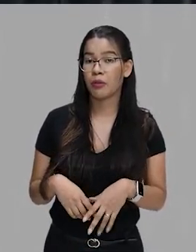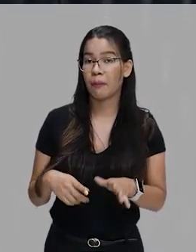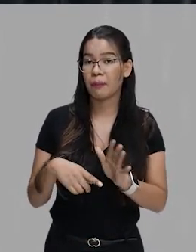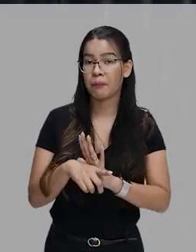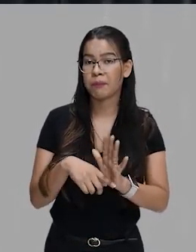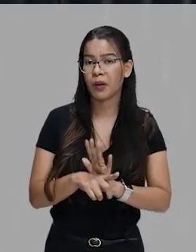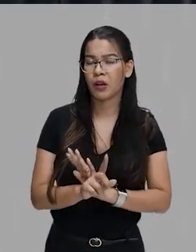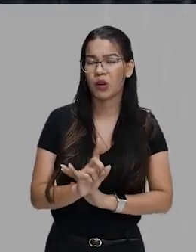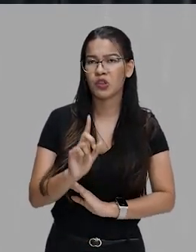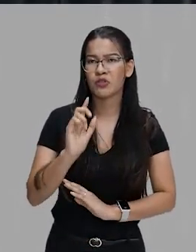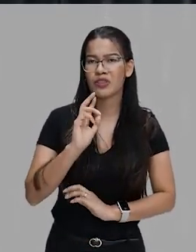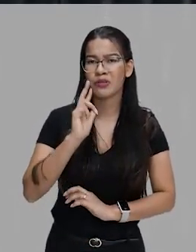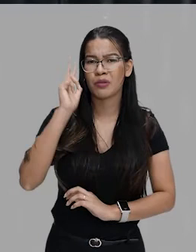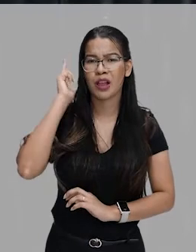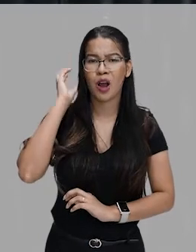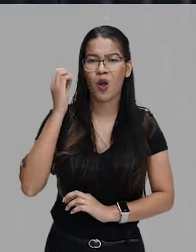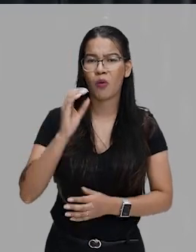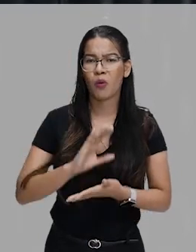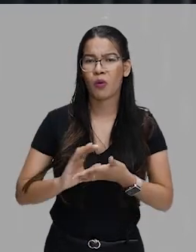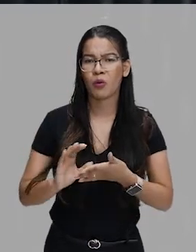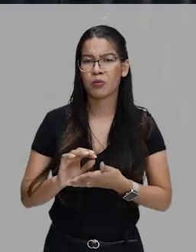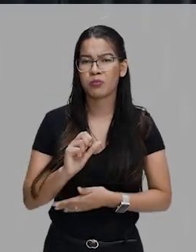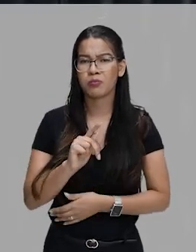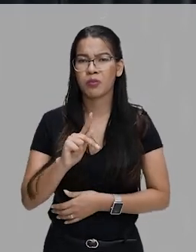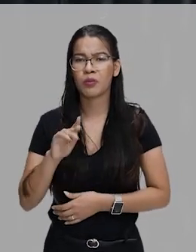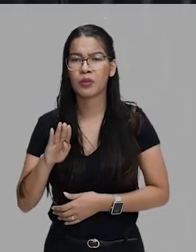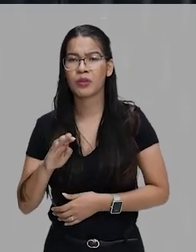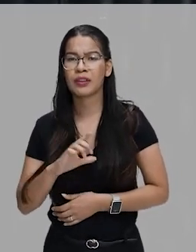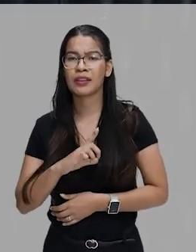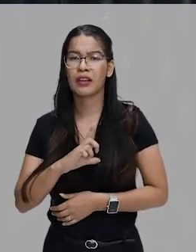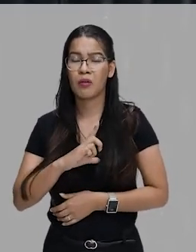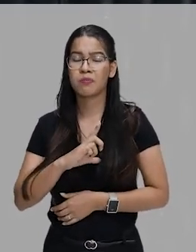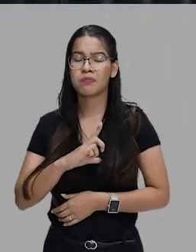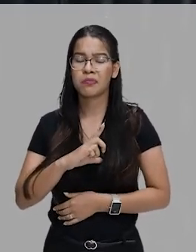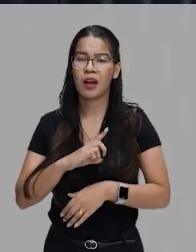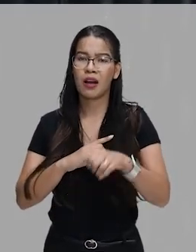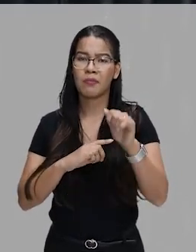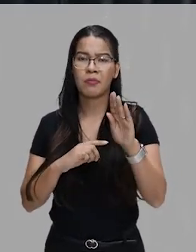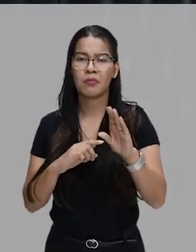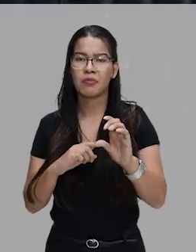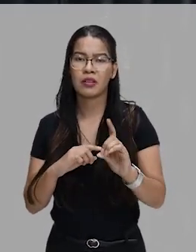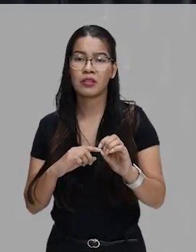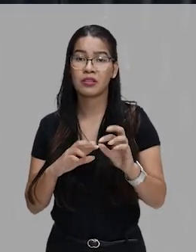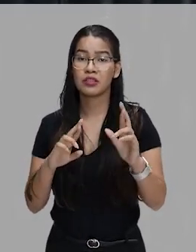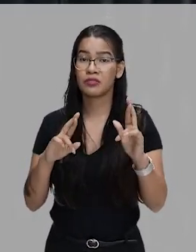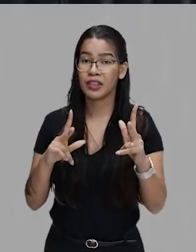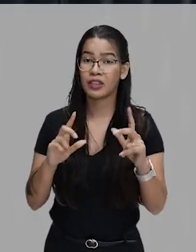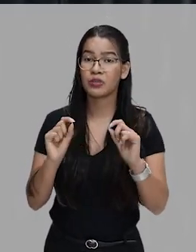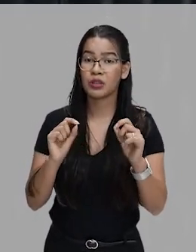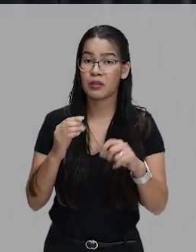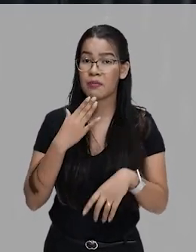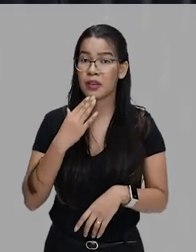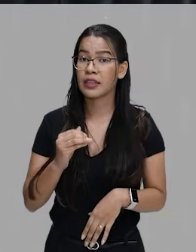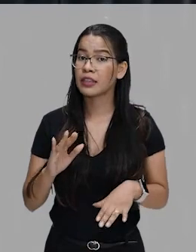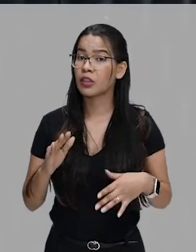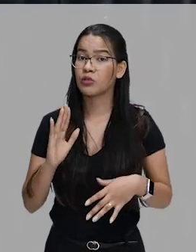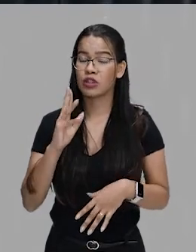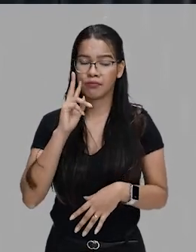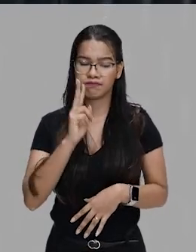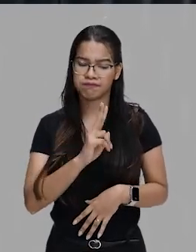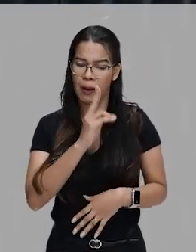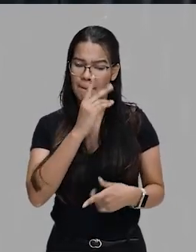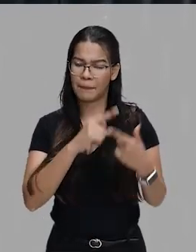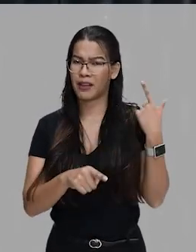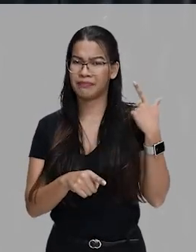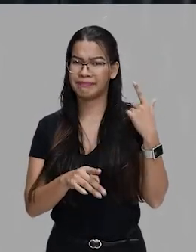de vestibular, de concurso público, ter uma opção diferente daquilo que está pedindo. Então, já elimina.